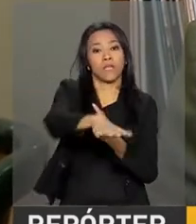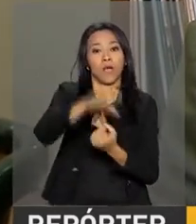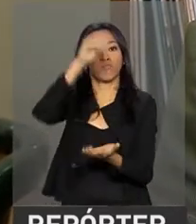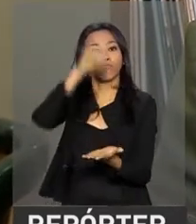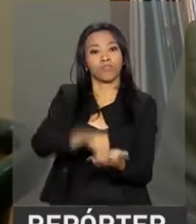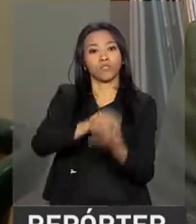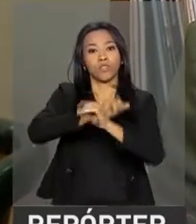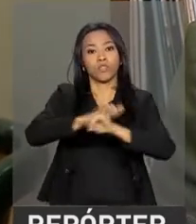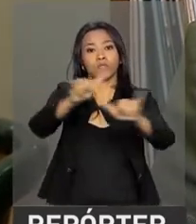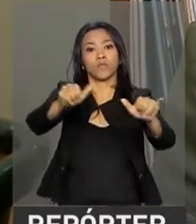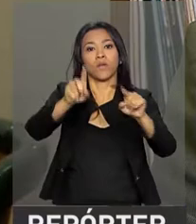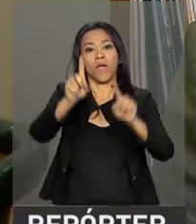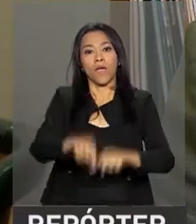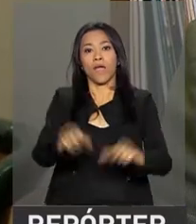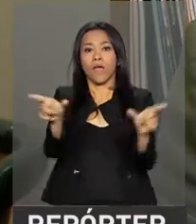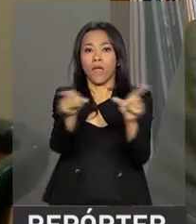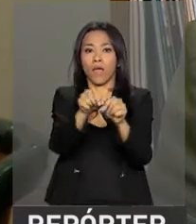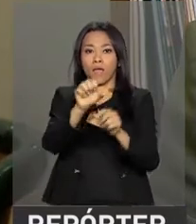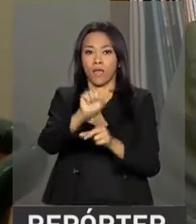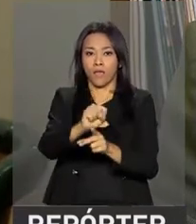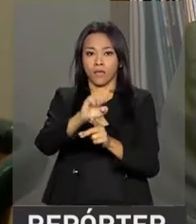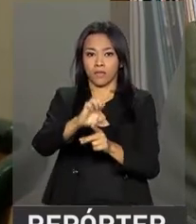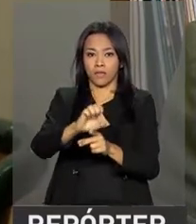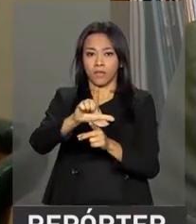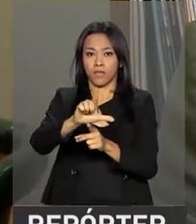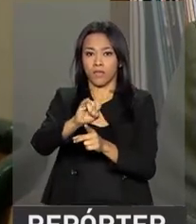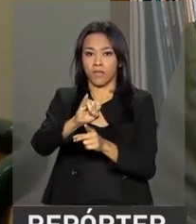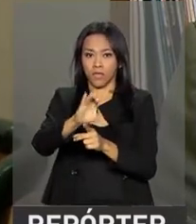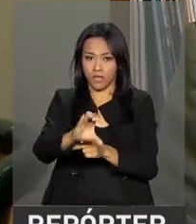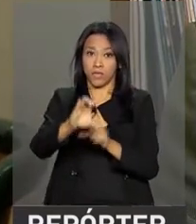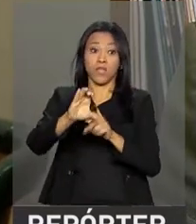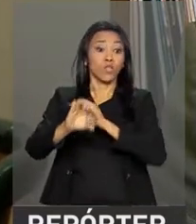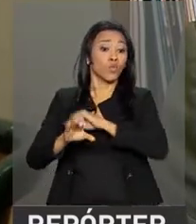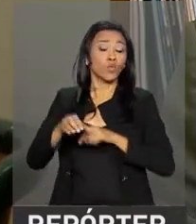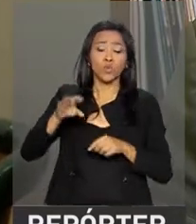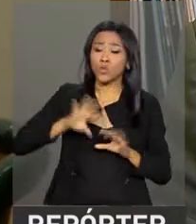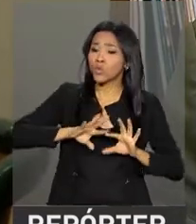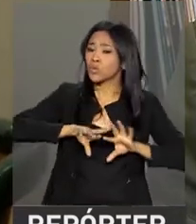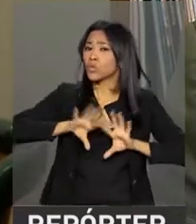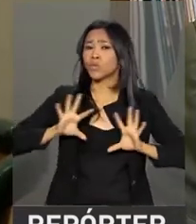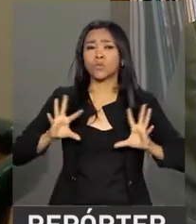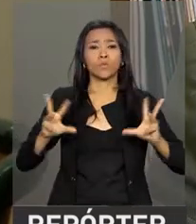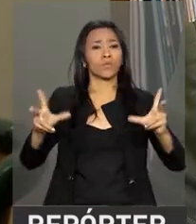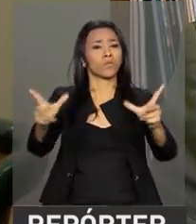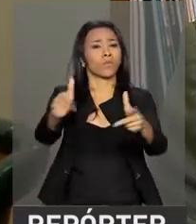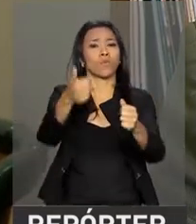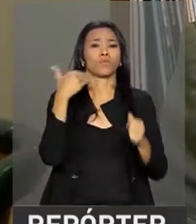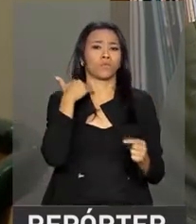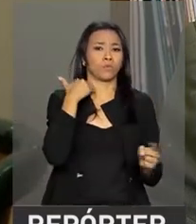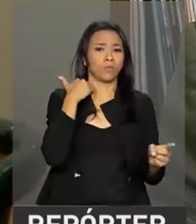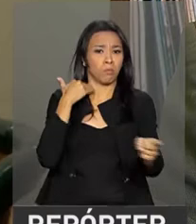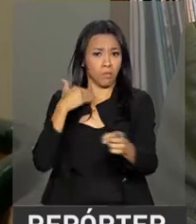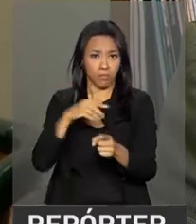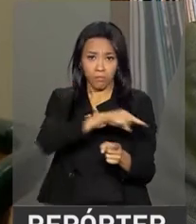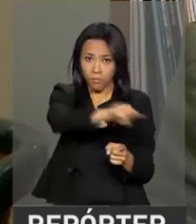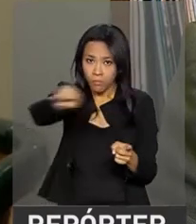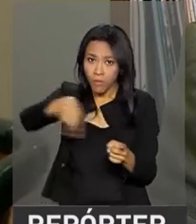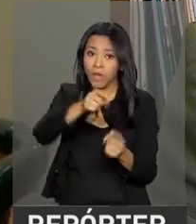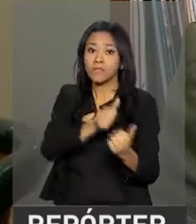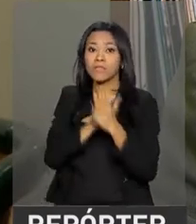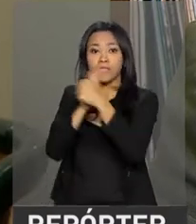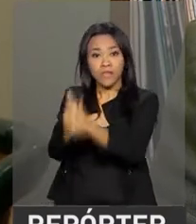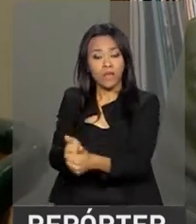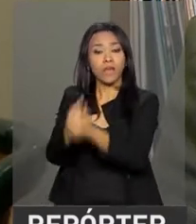sobre as demais taxas de juros todos esses financiamentos acabam tendo um redução nas suas taxas em